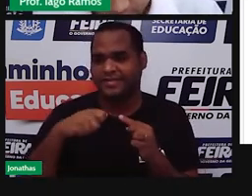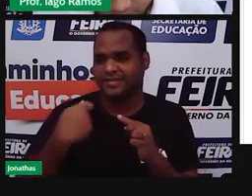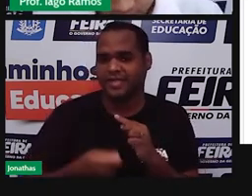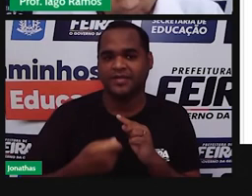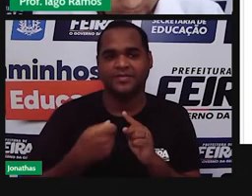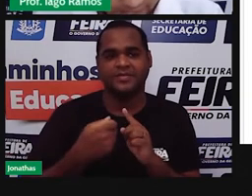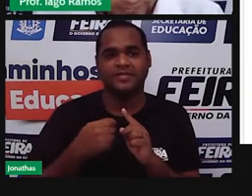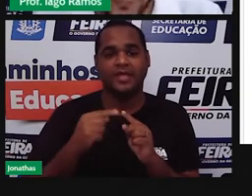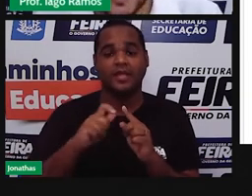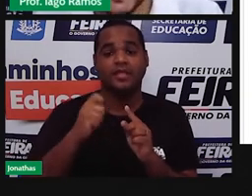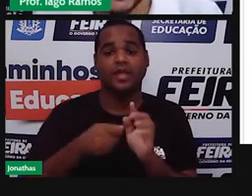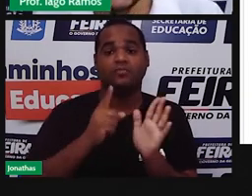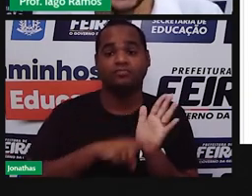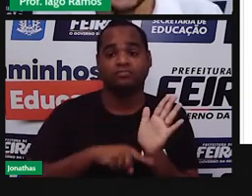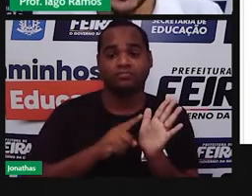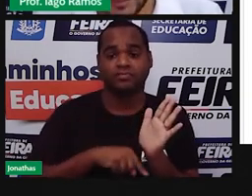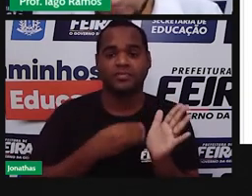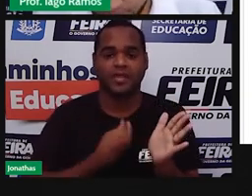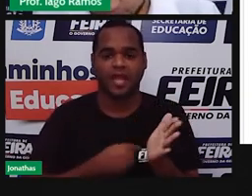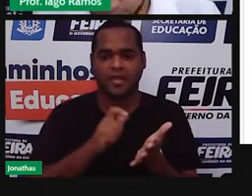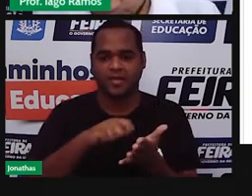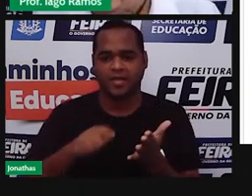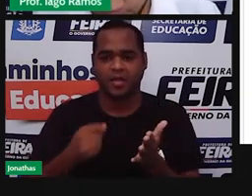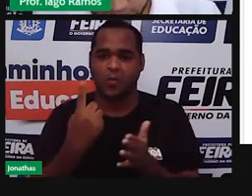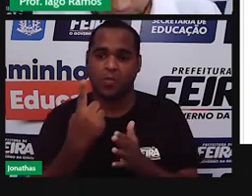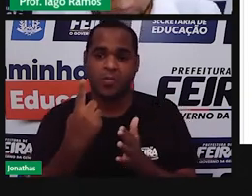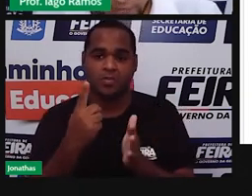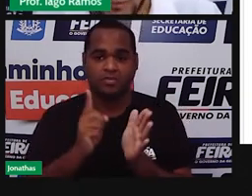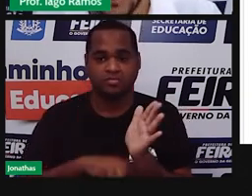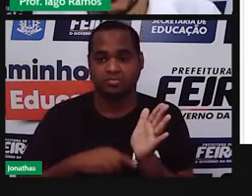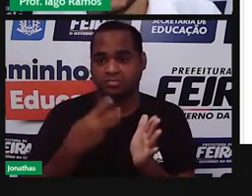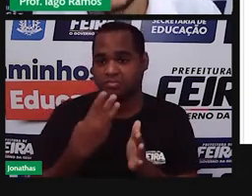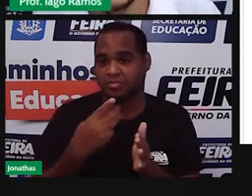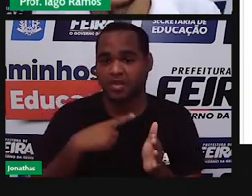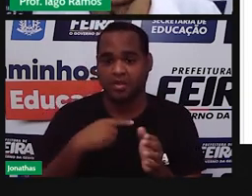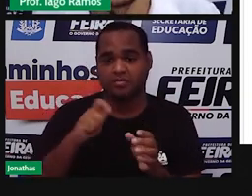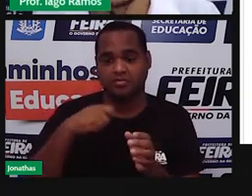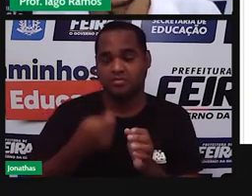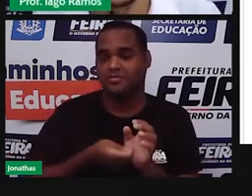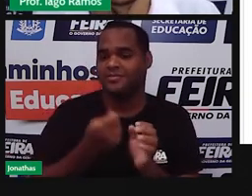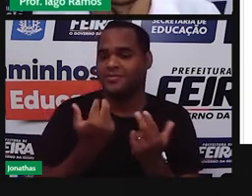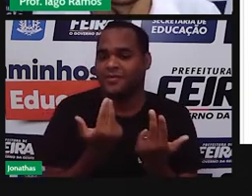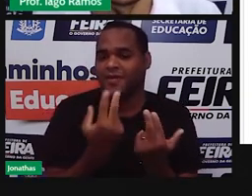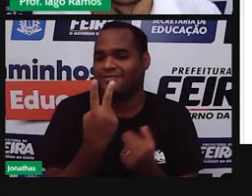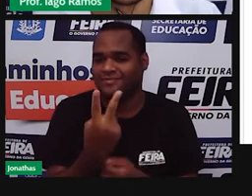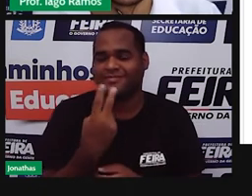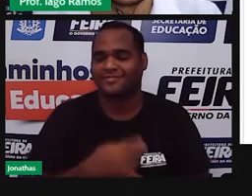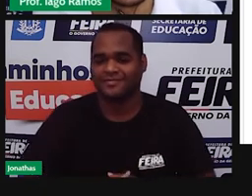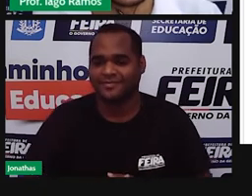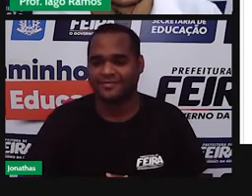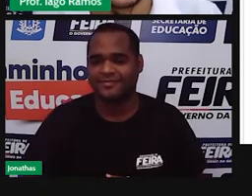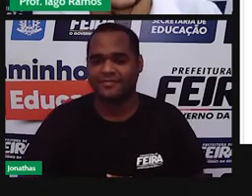negativo. Isso é a mesma coisa que escrever 5 menos 3. É igual a 2.